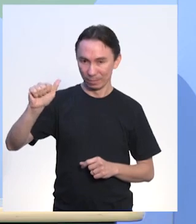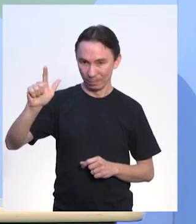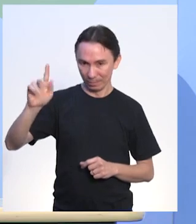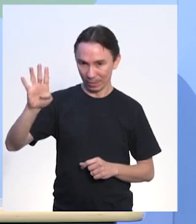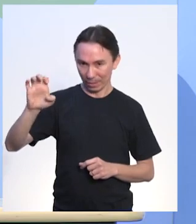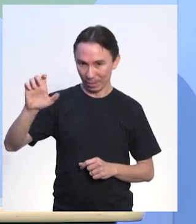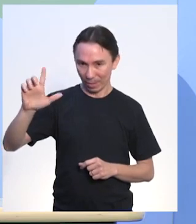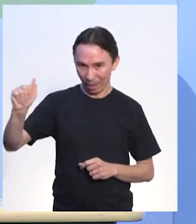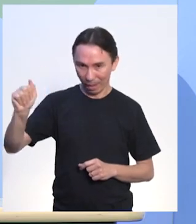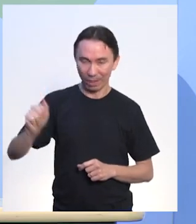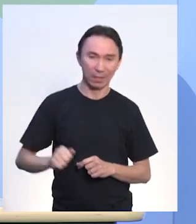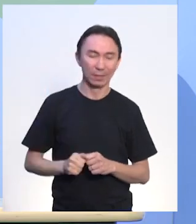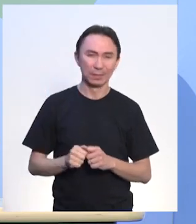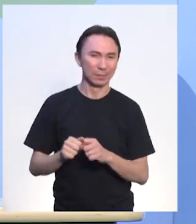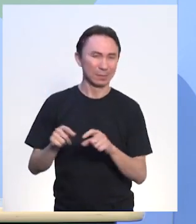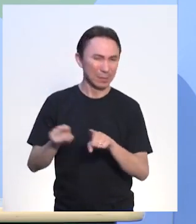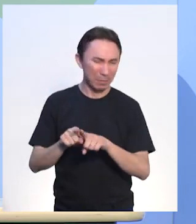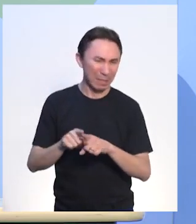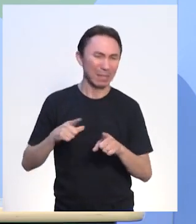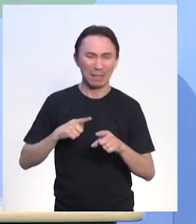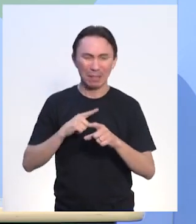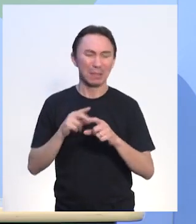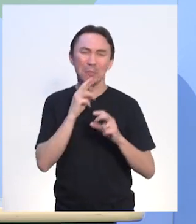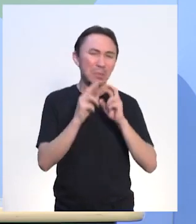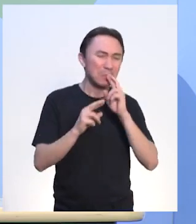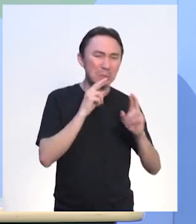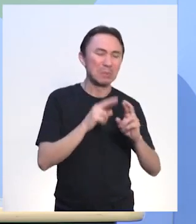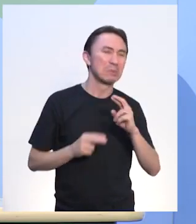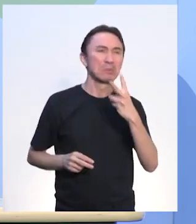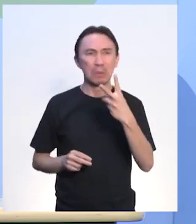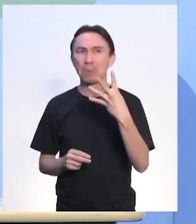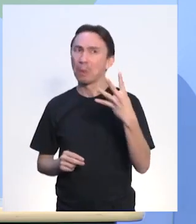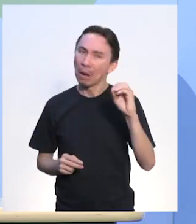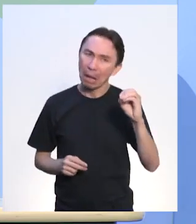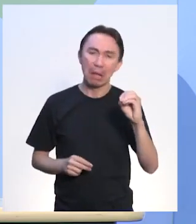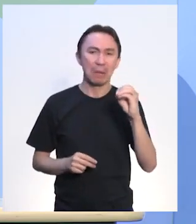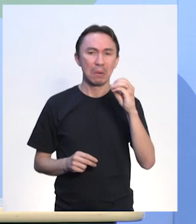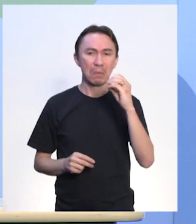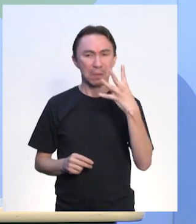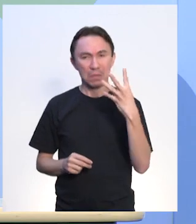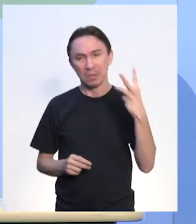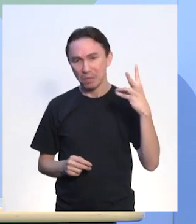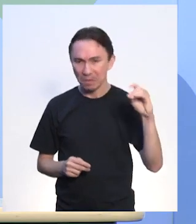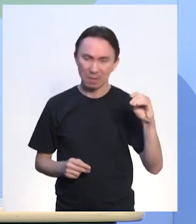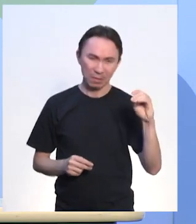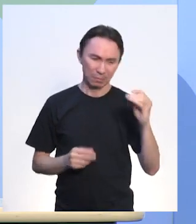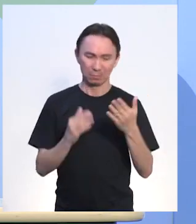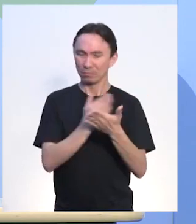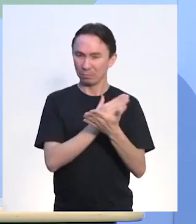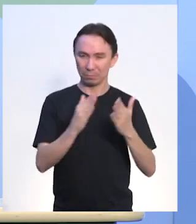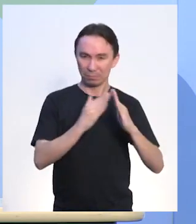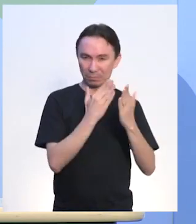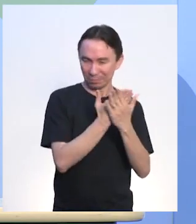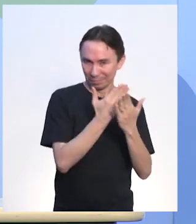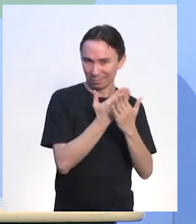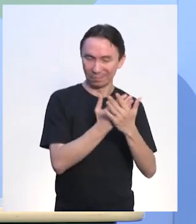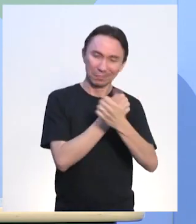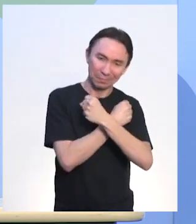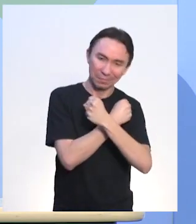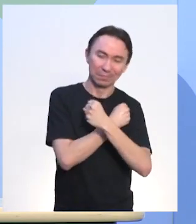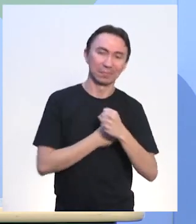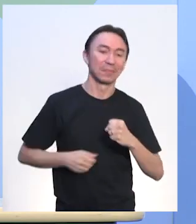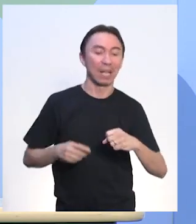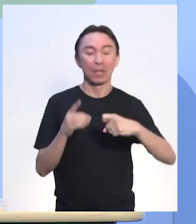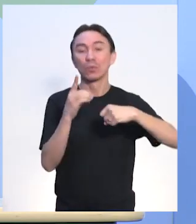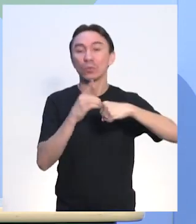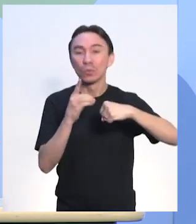Solange. Claro que a gente teve resposta 240, 420. Tá. Quero mandar um abraço para algumas escolas. Escola Doutor Edgar